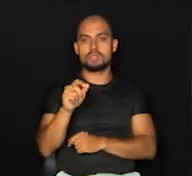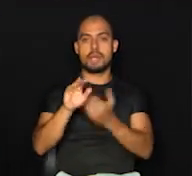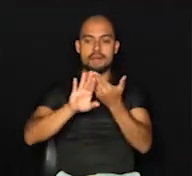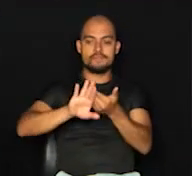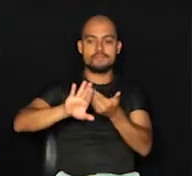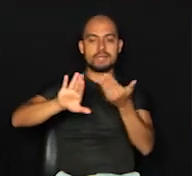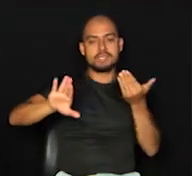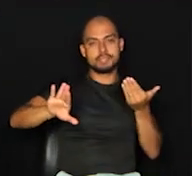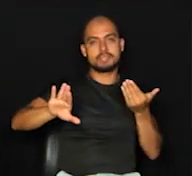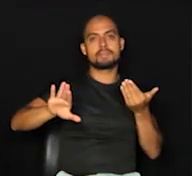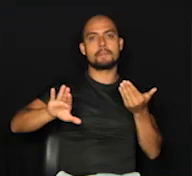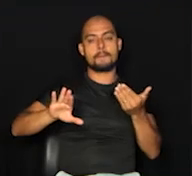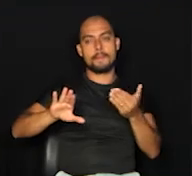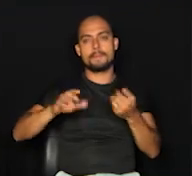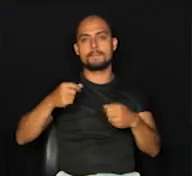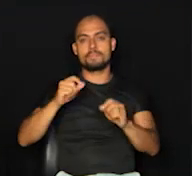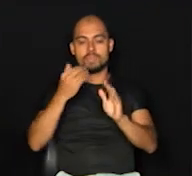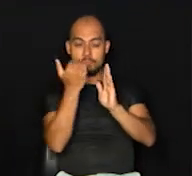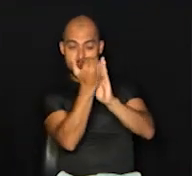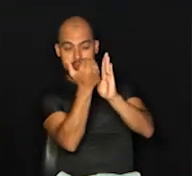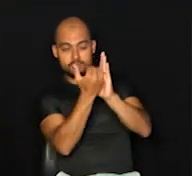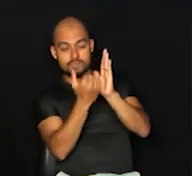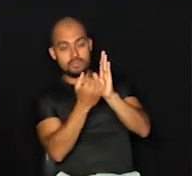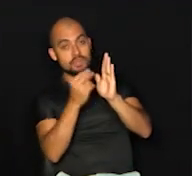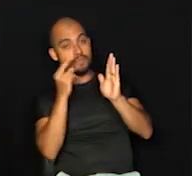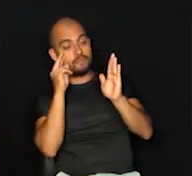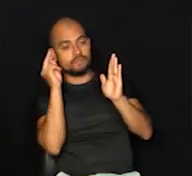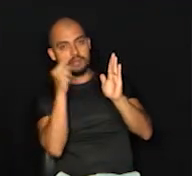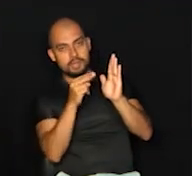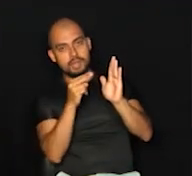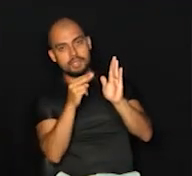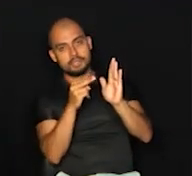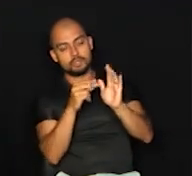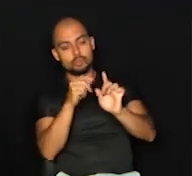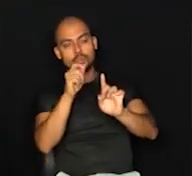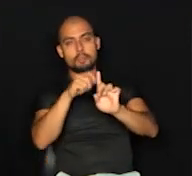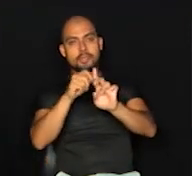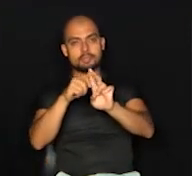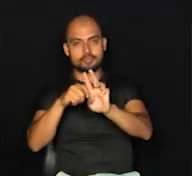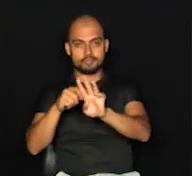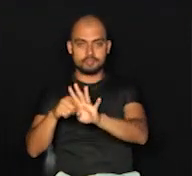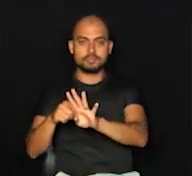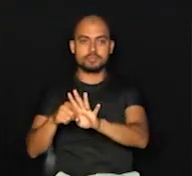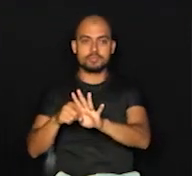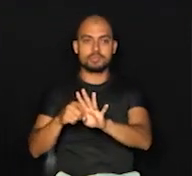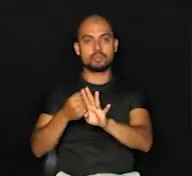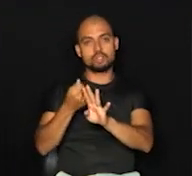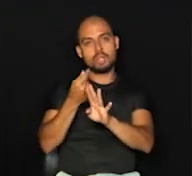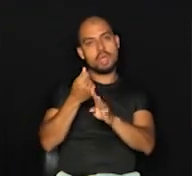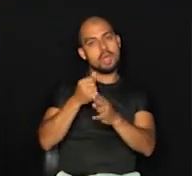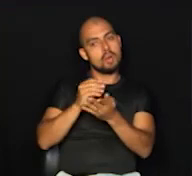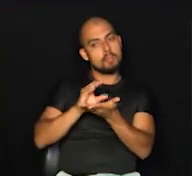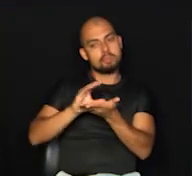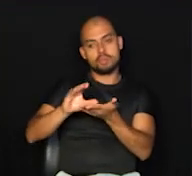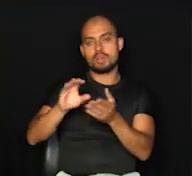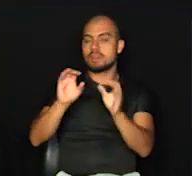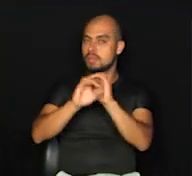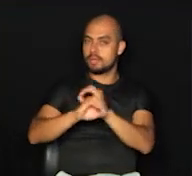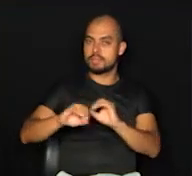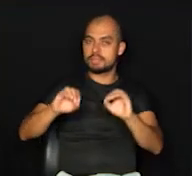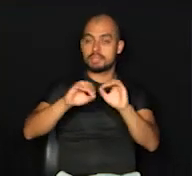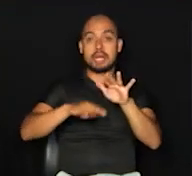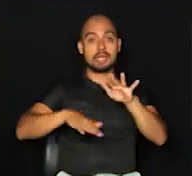em relação a esse importante lembrete que daí naquele mês o subsídio com certeza não será lançado, não